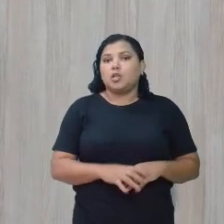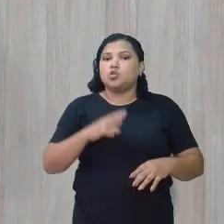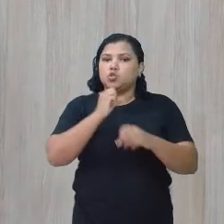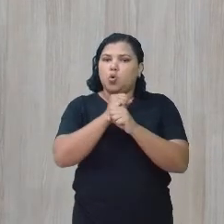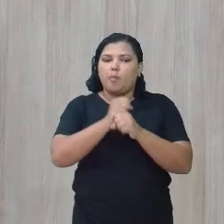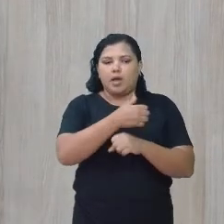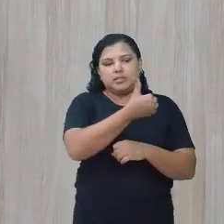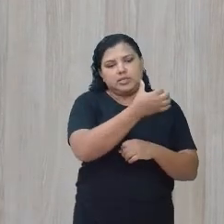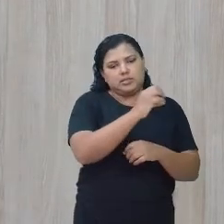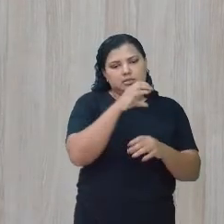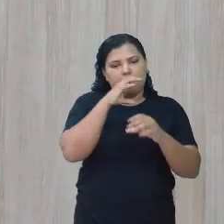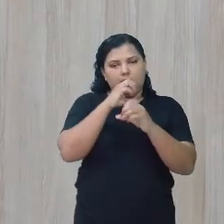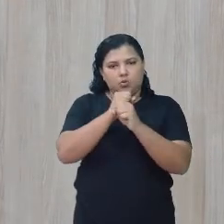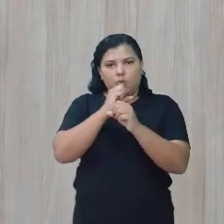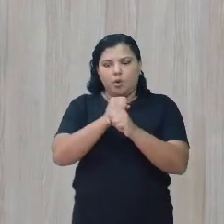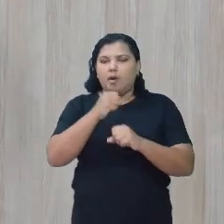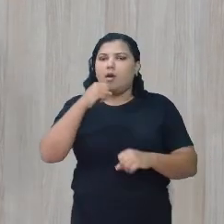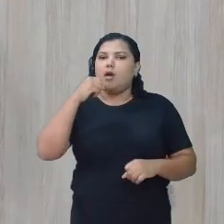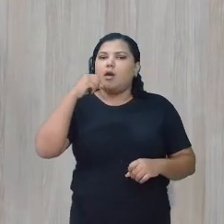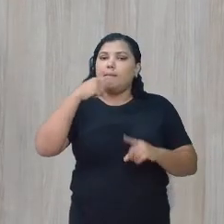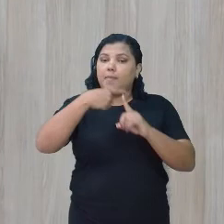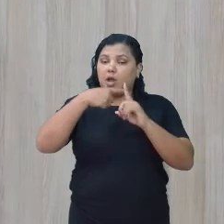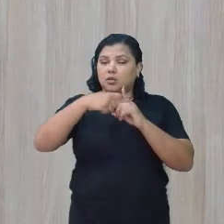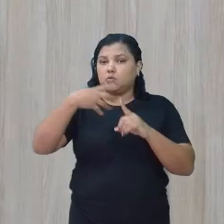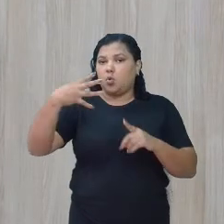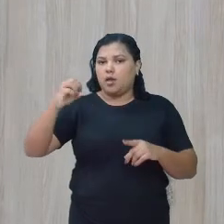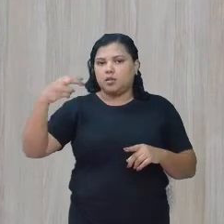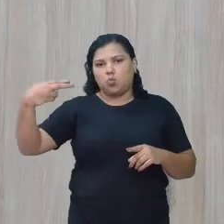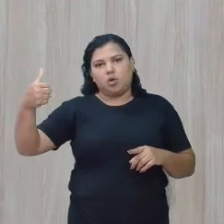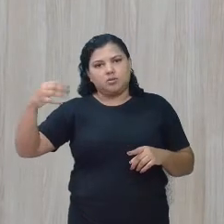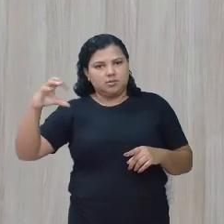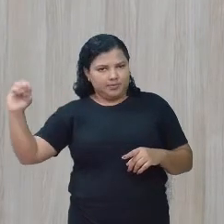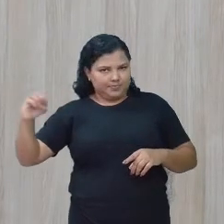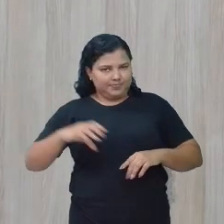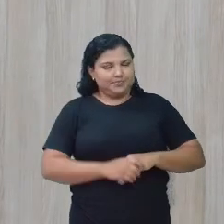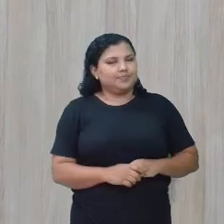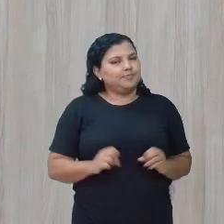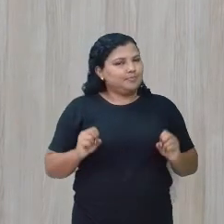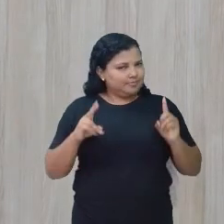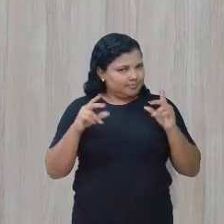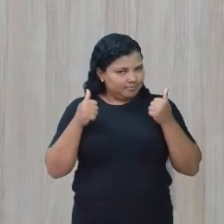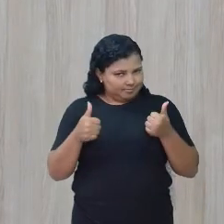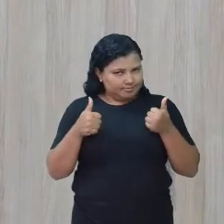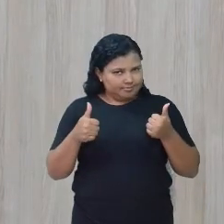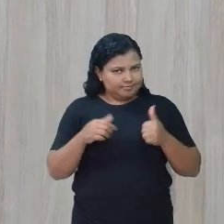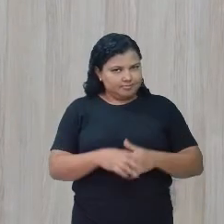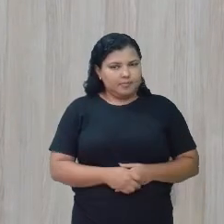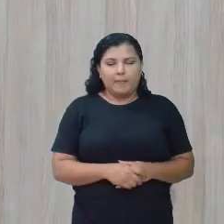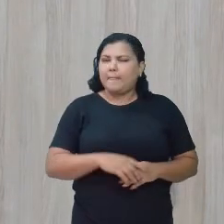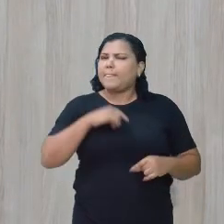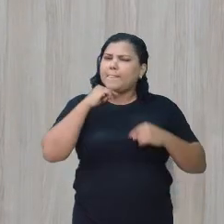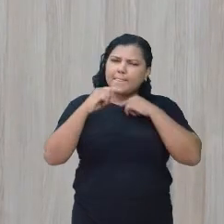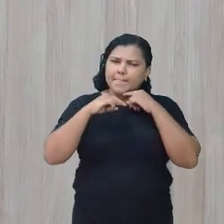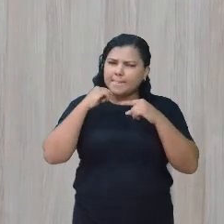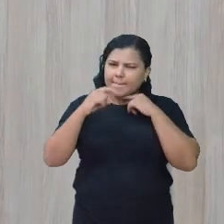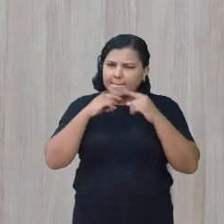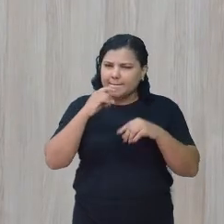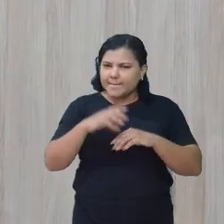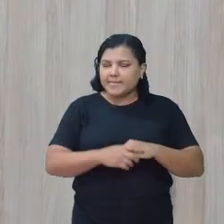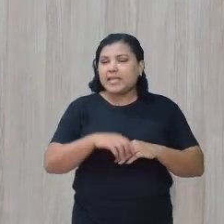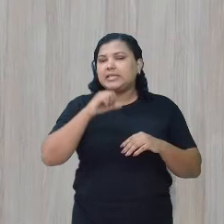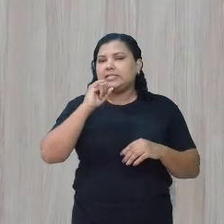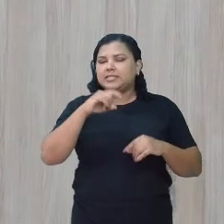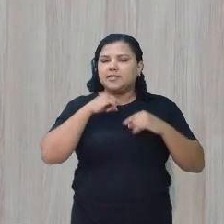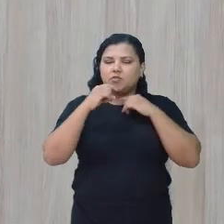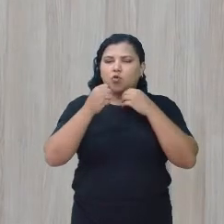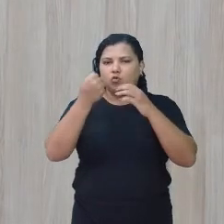E 60 mais 40, tchandã, é igual a 100. Certinho? Ficou alguma dúvida? Falem